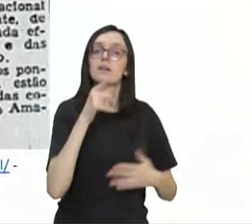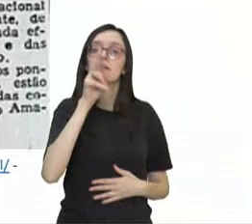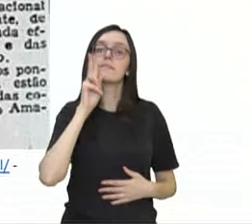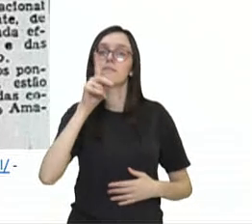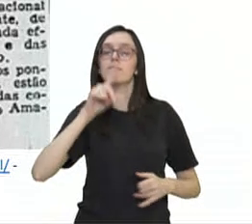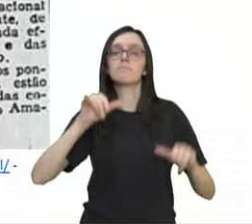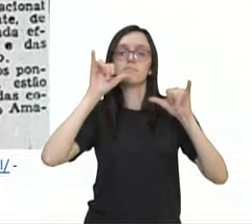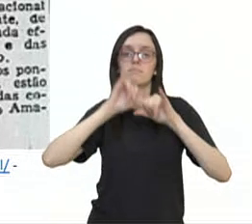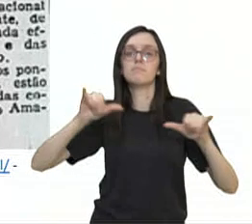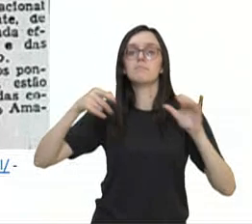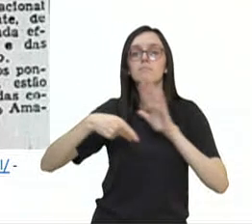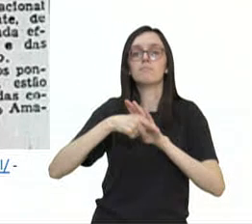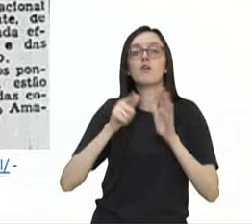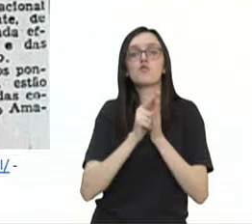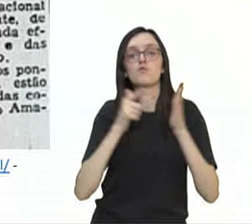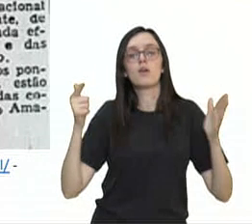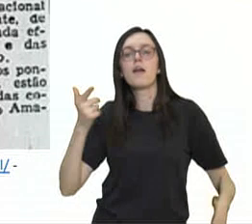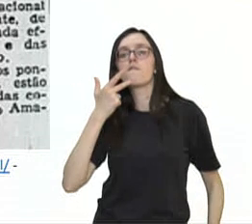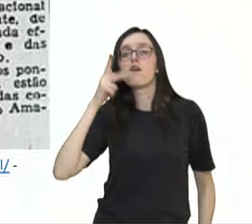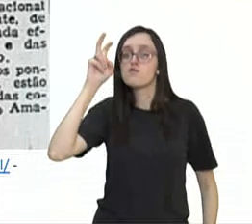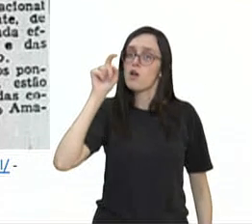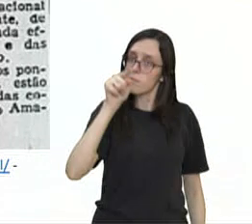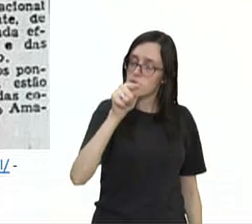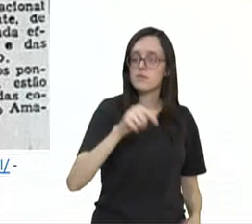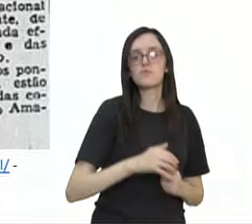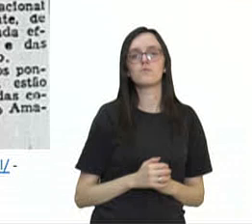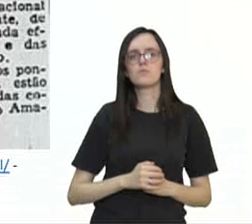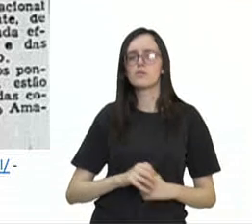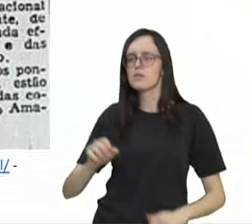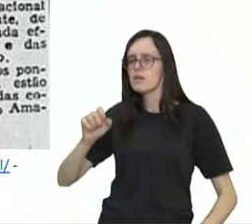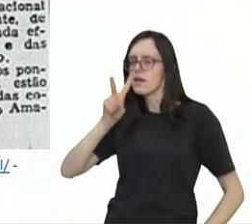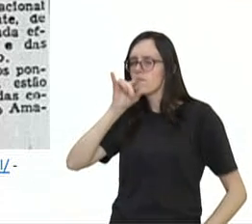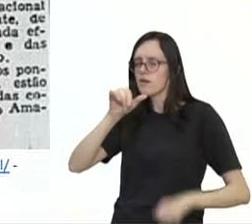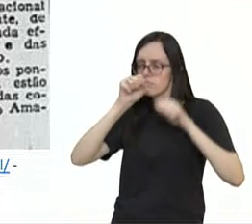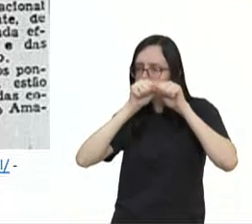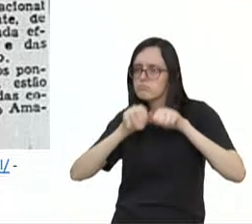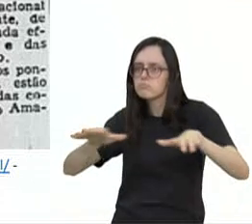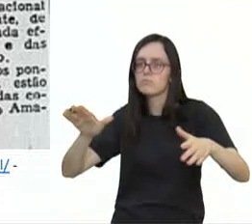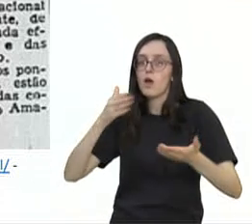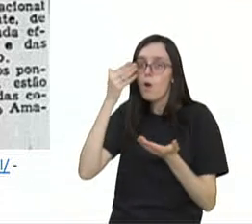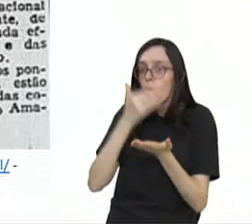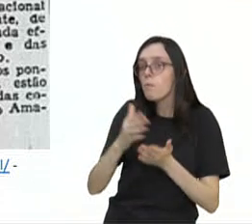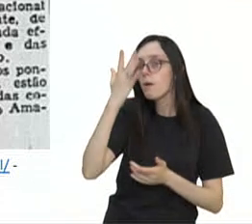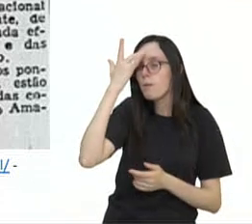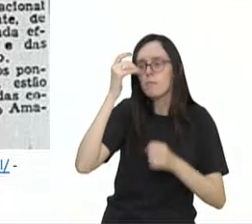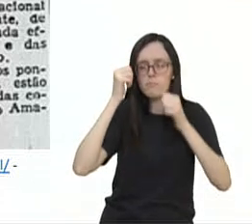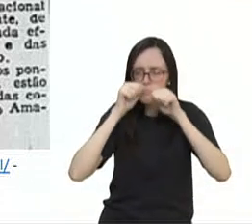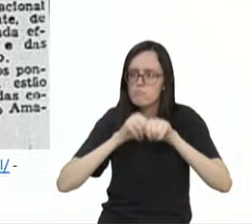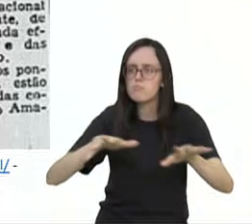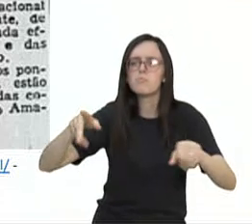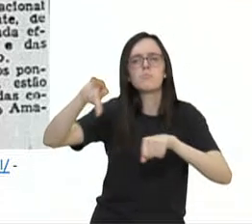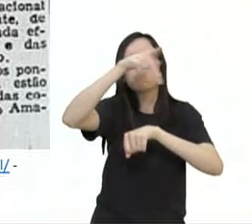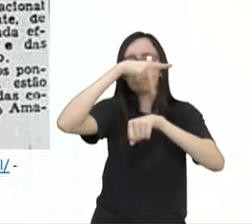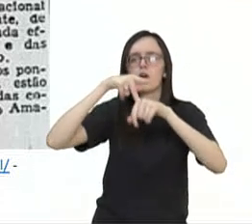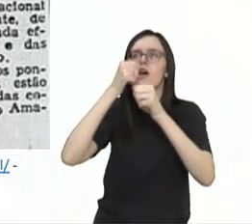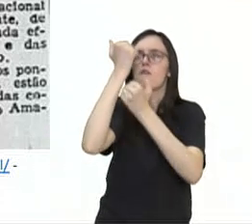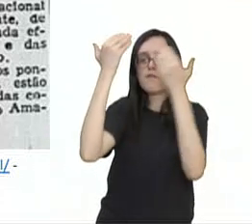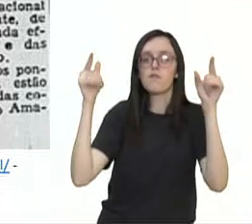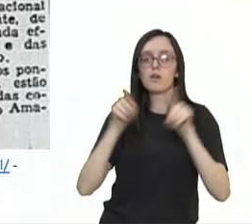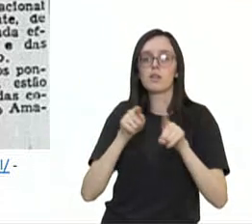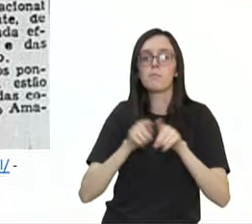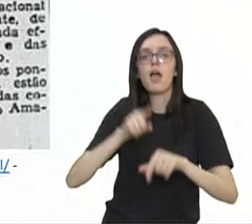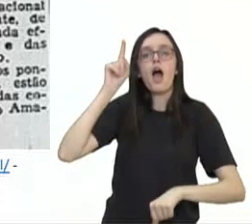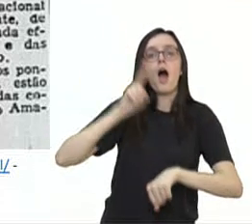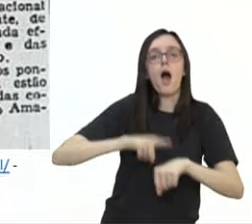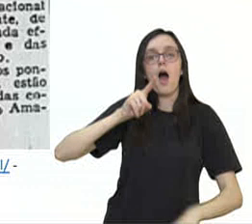uma notícia de jornal falando exatamente sobre isso. Será transmitida a partir de amanhã para todo o país e para o estrangeiro A Hora